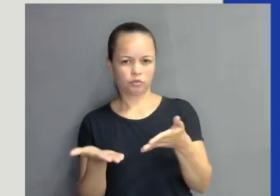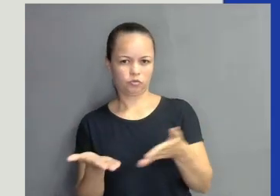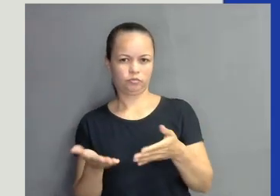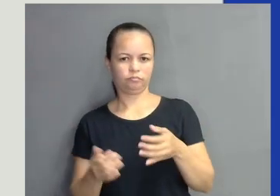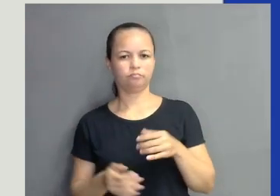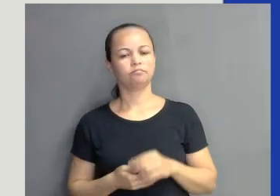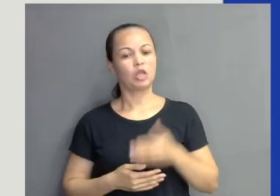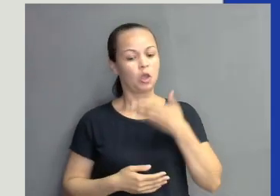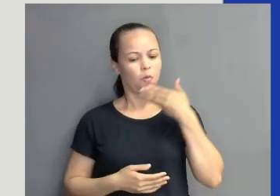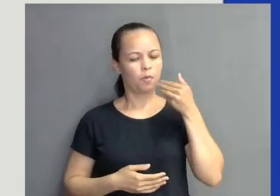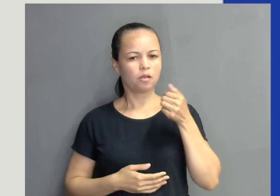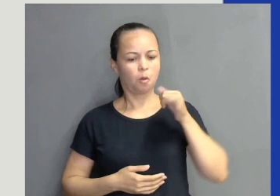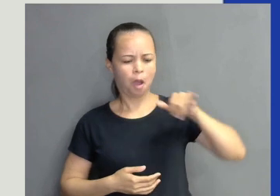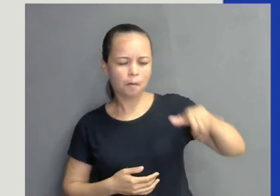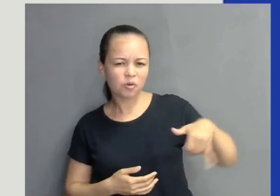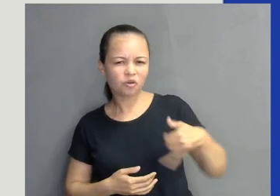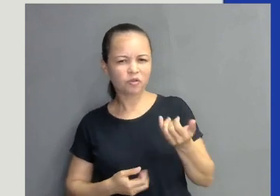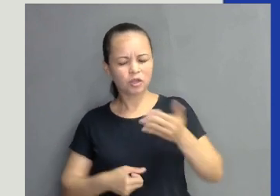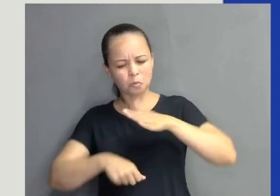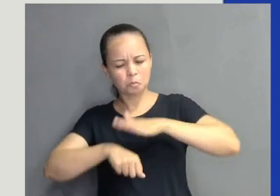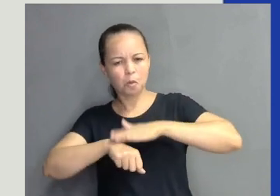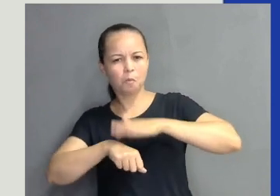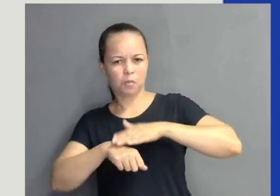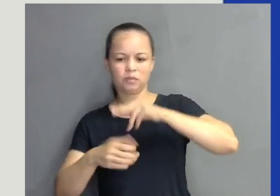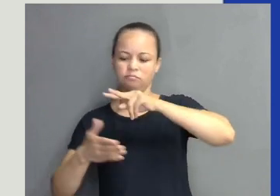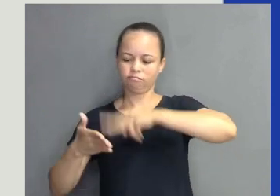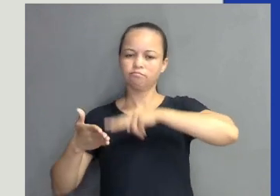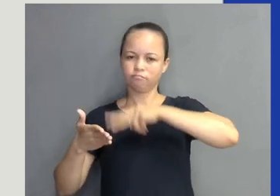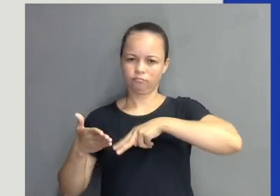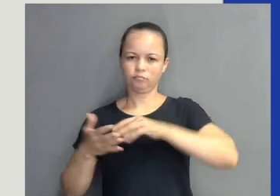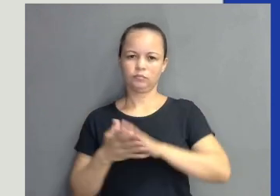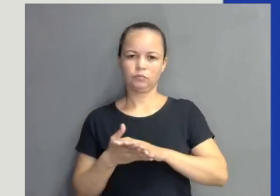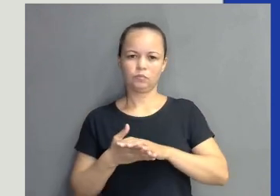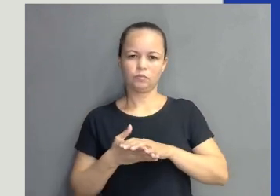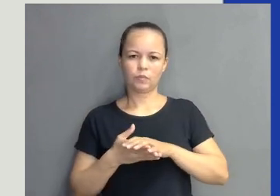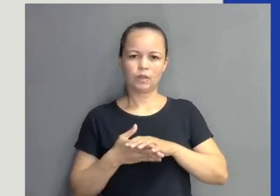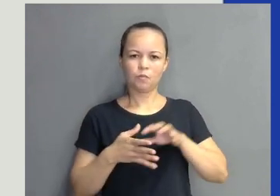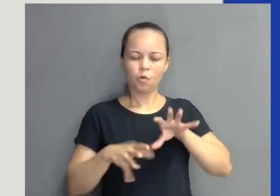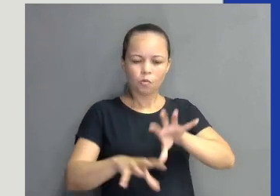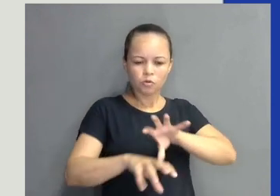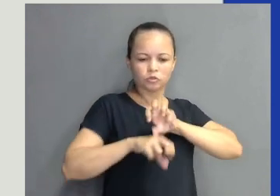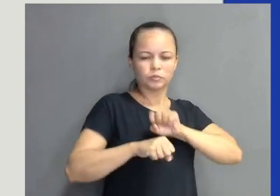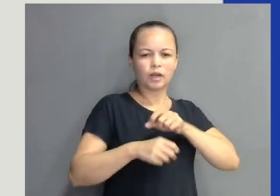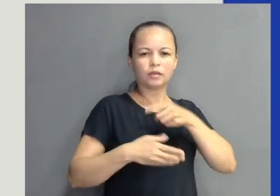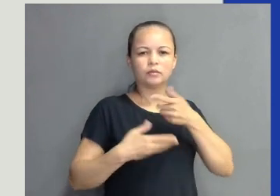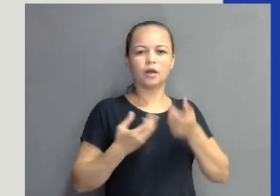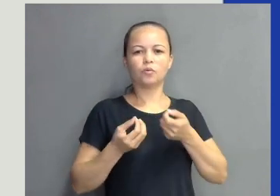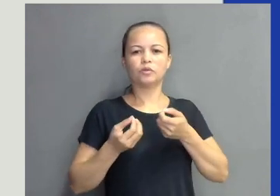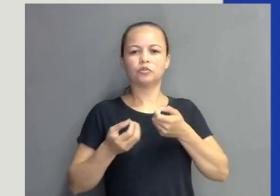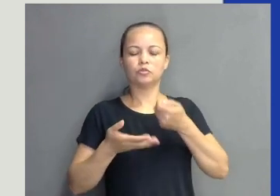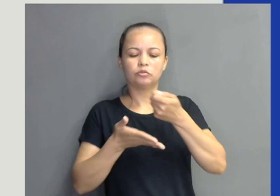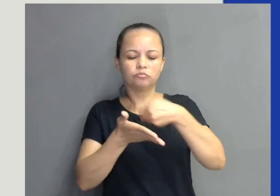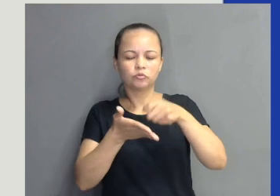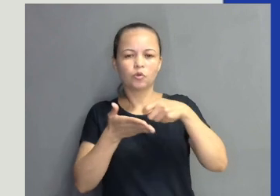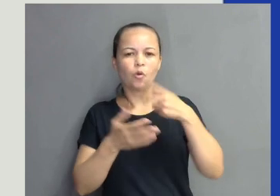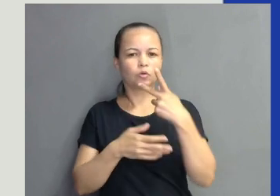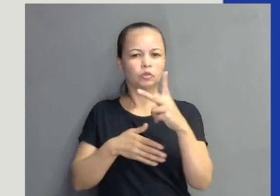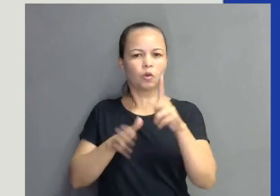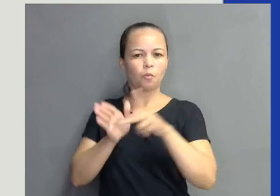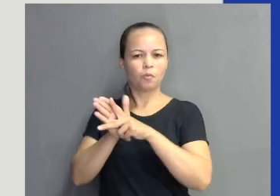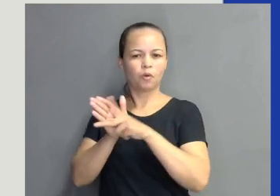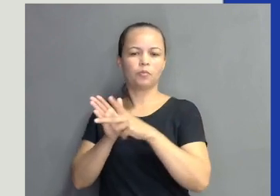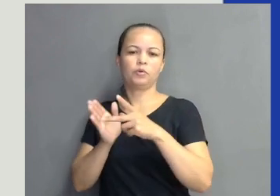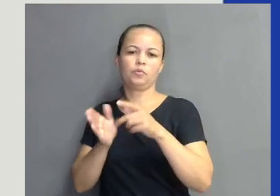escolha uma estrutura e escreva o seu próprio poema. Poste nas redes sociais e divulgue com seus parentes e